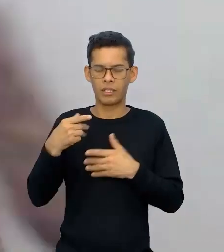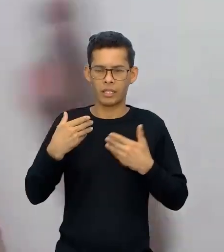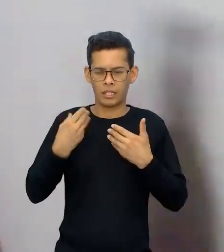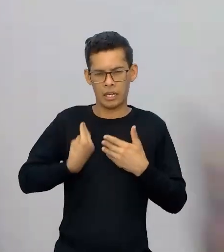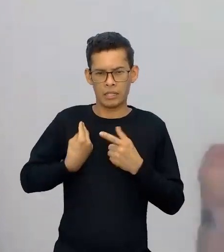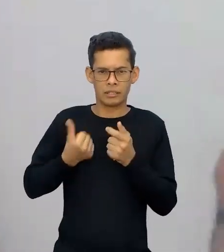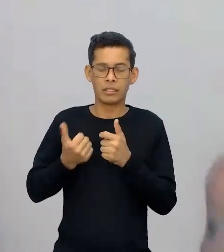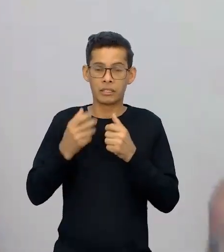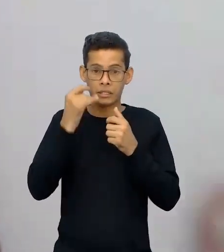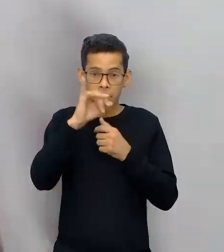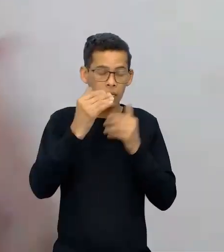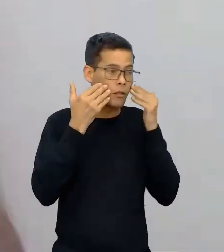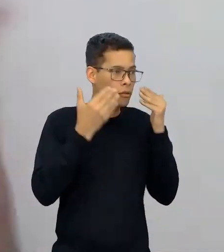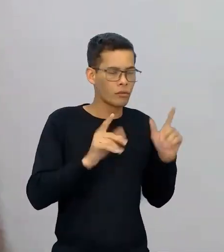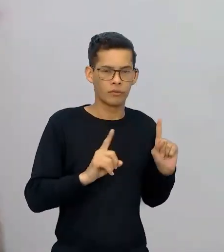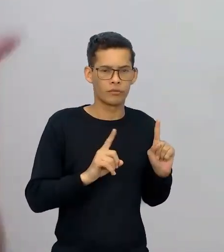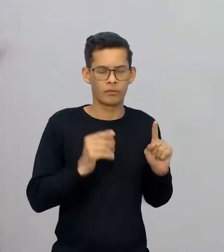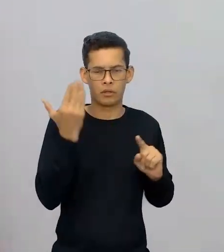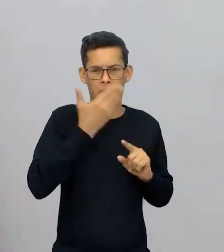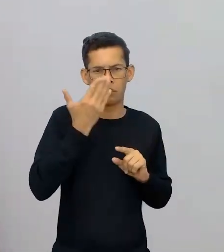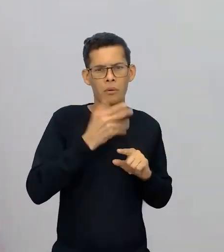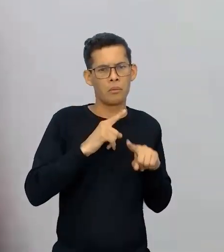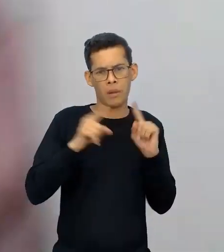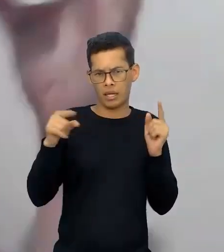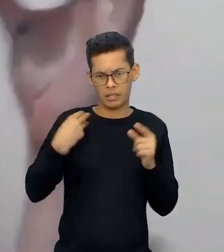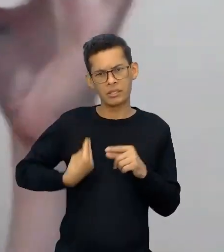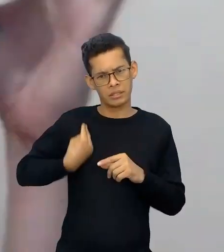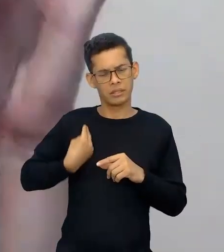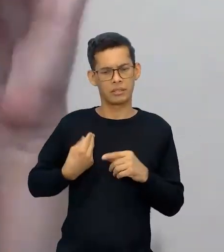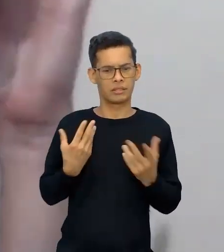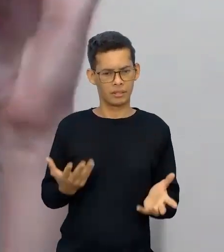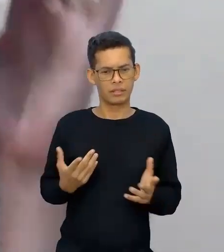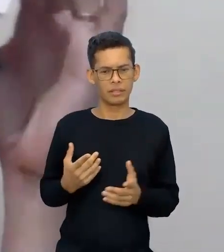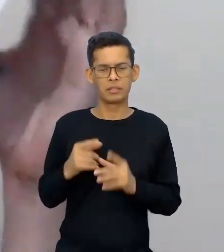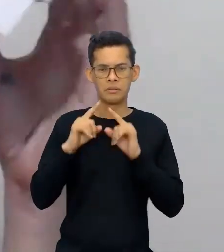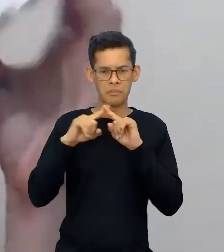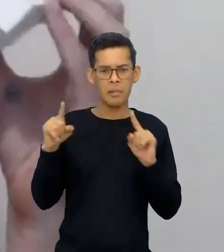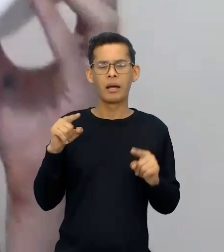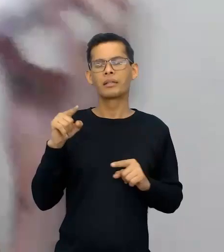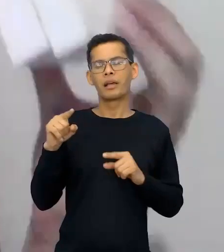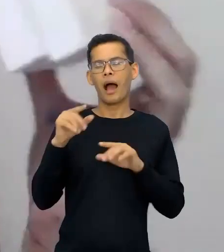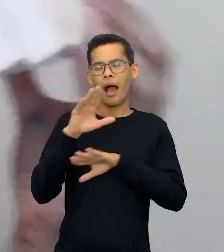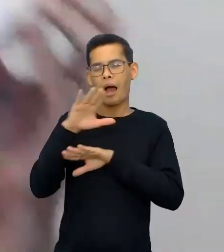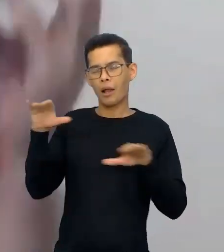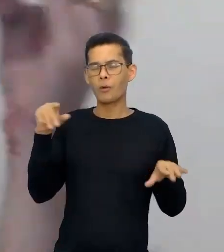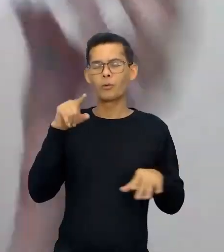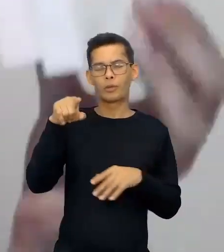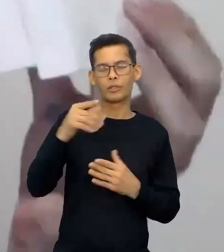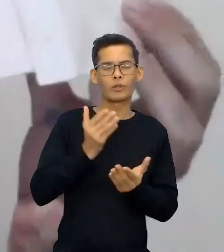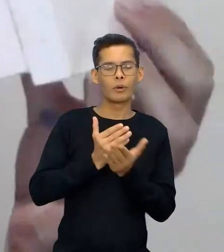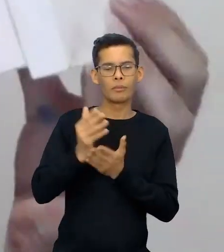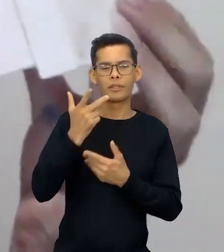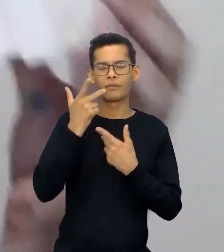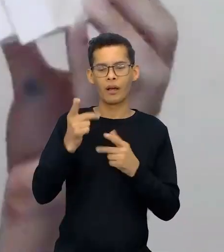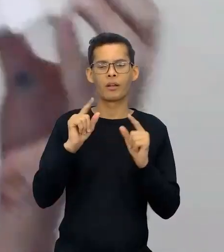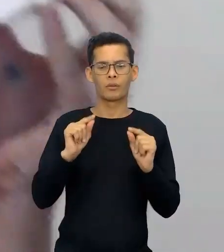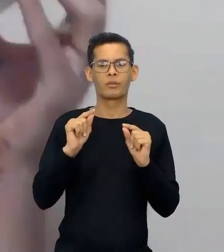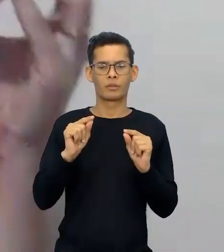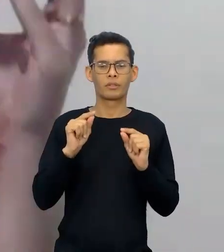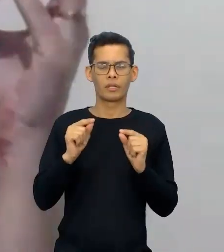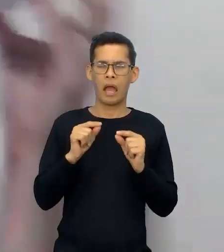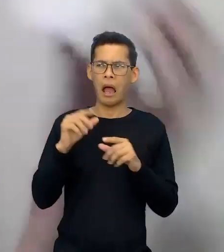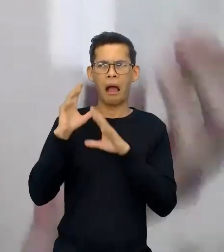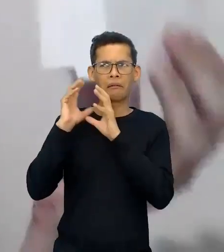ter várias evidências e elas não são só visuais. Só como exemplo, geralmente os alunos começam falando que não tem nada aqui dentro